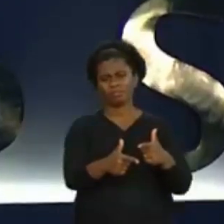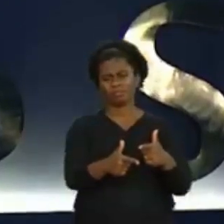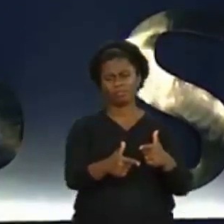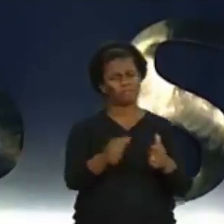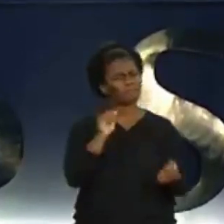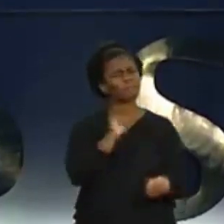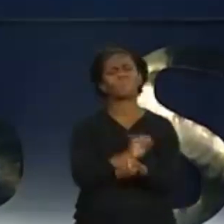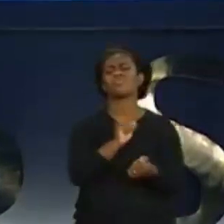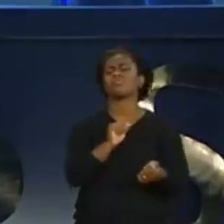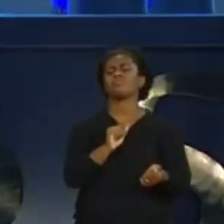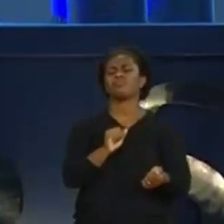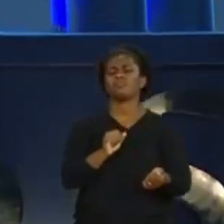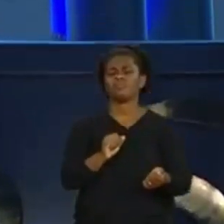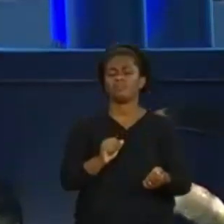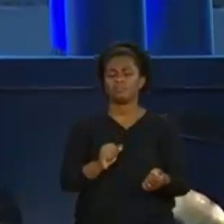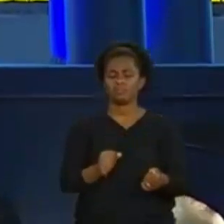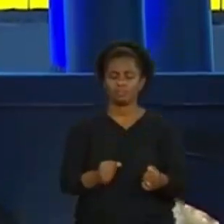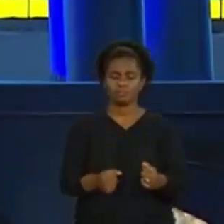Pare.